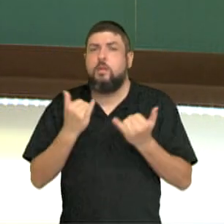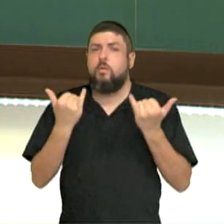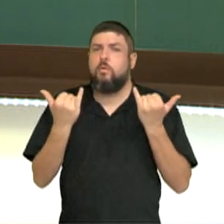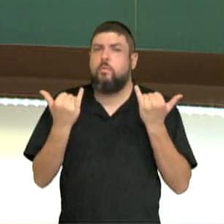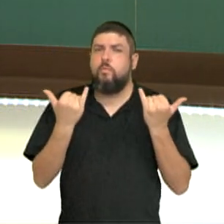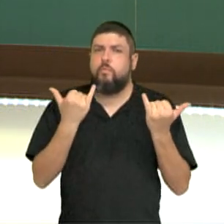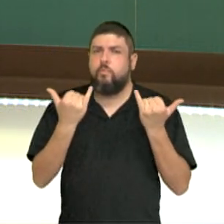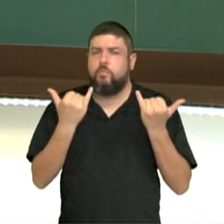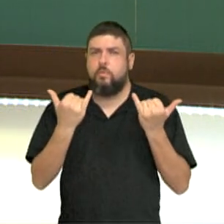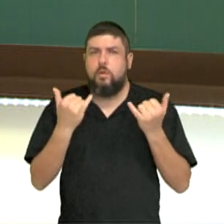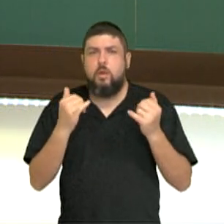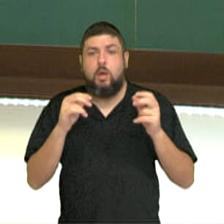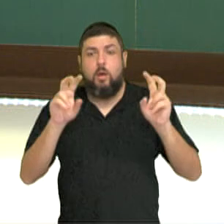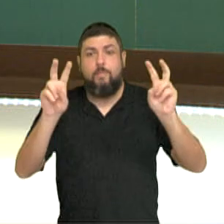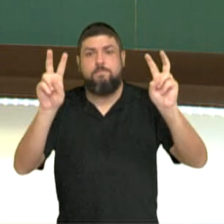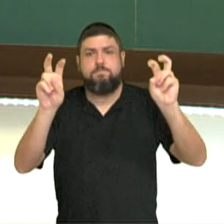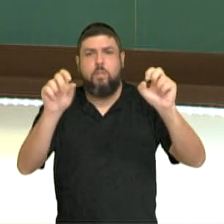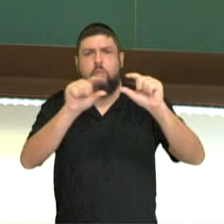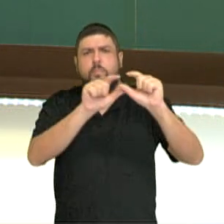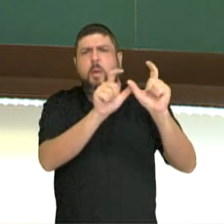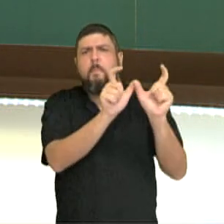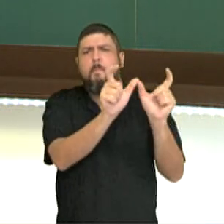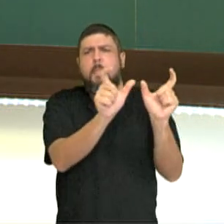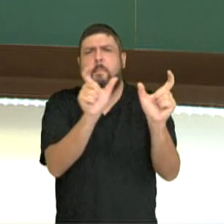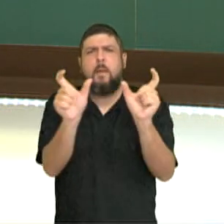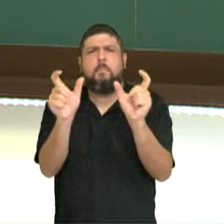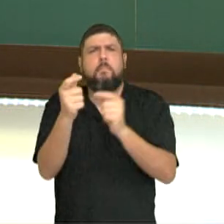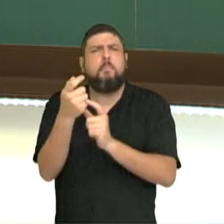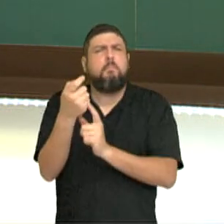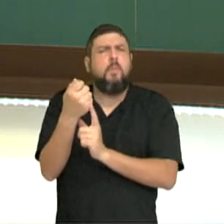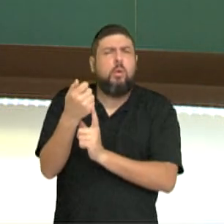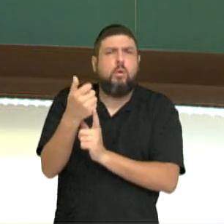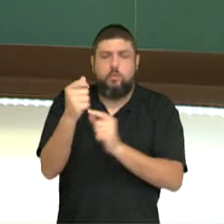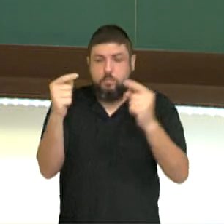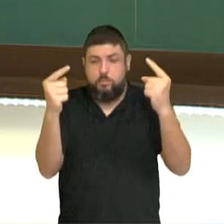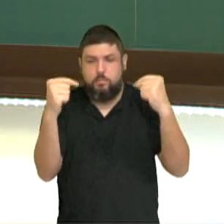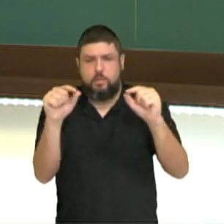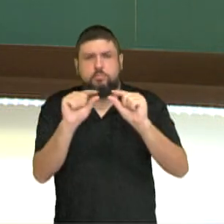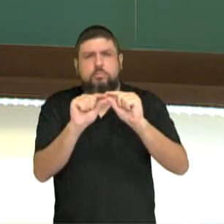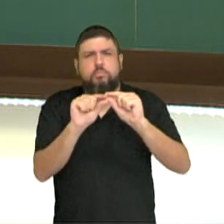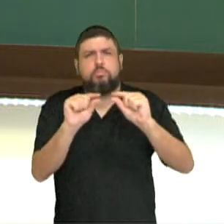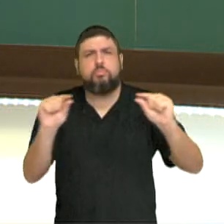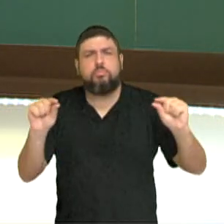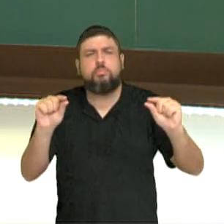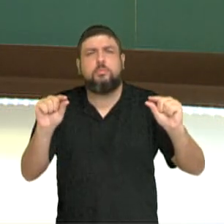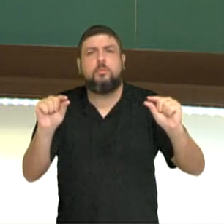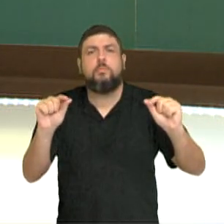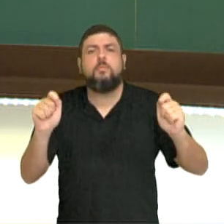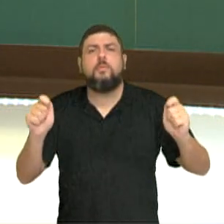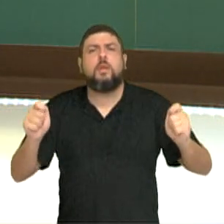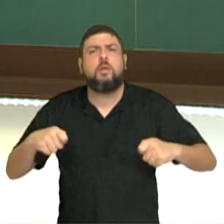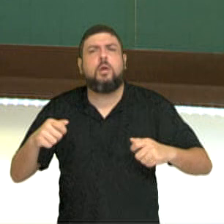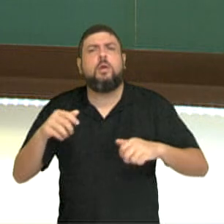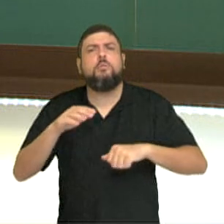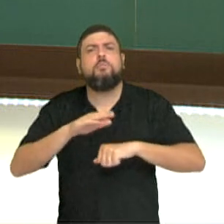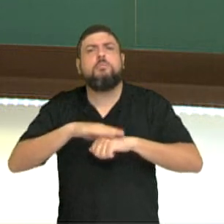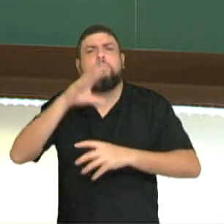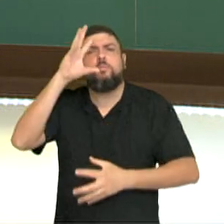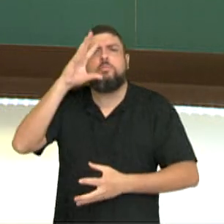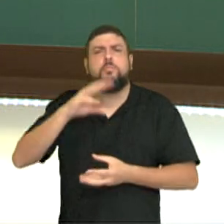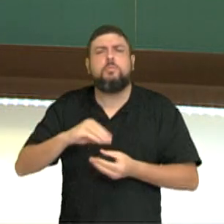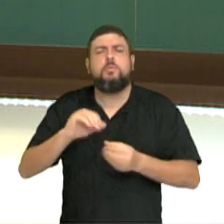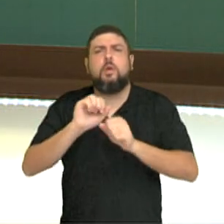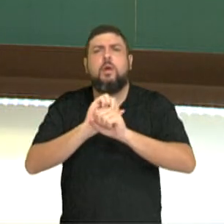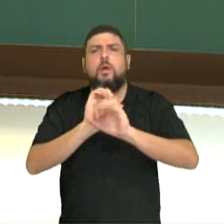lá poucas palavras e aí durante as linhas finas fica mais claro o que vai ser tratado ali naquela